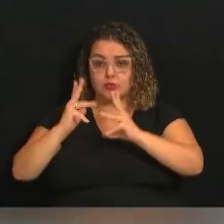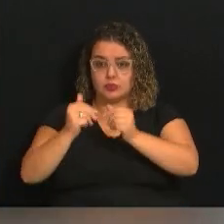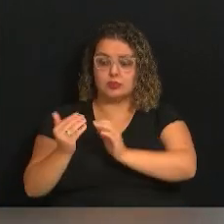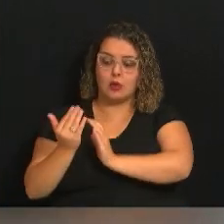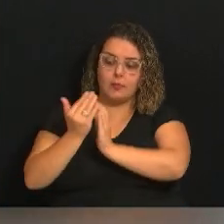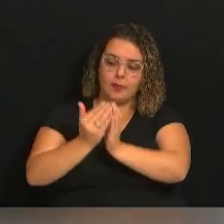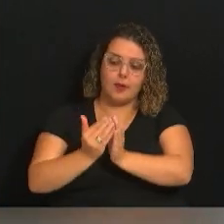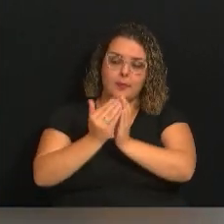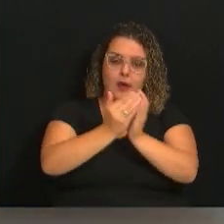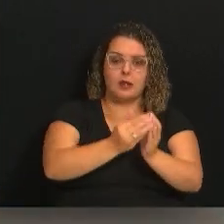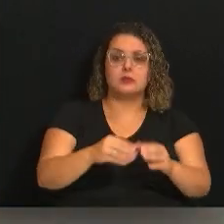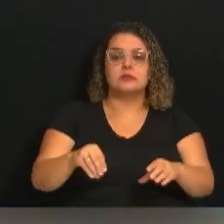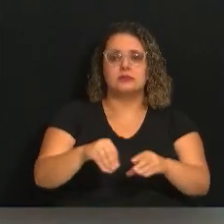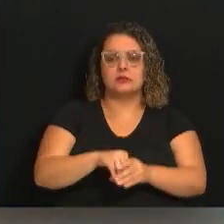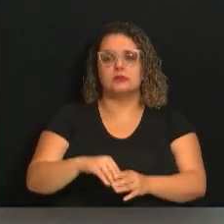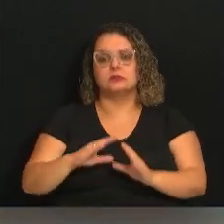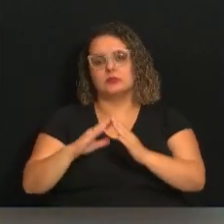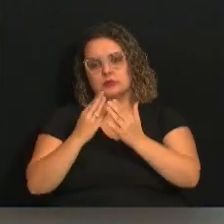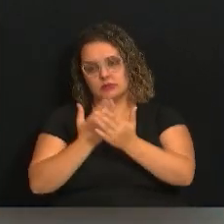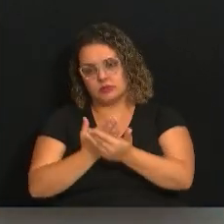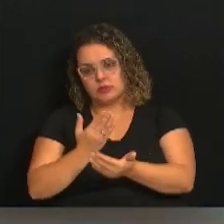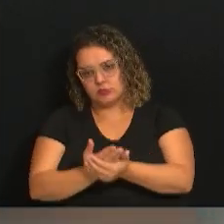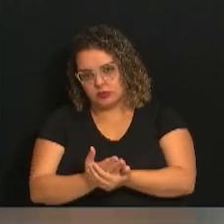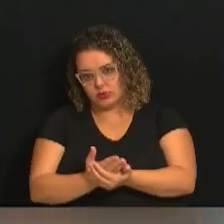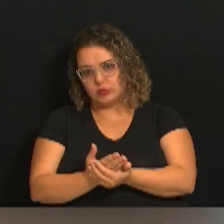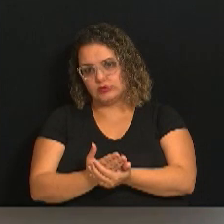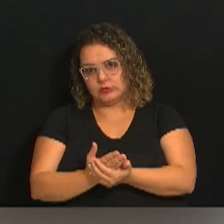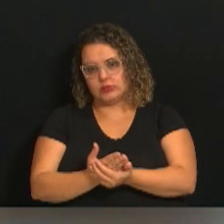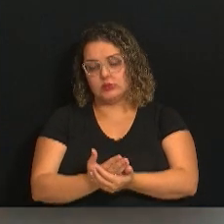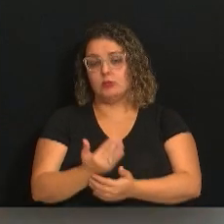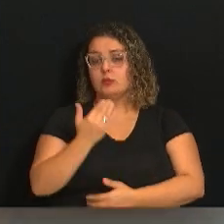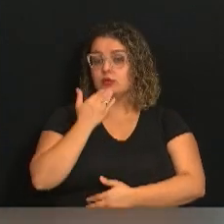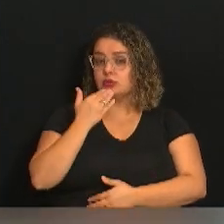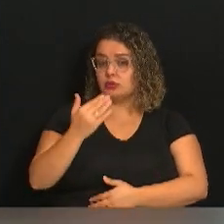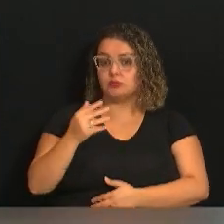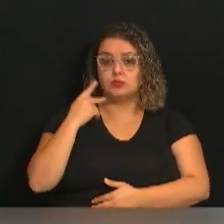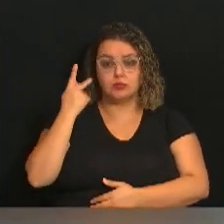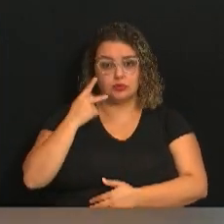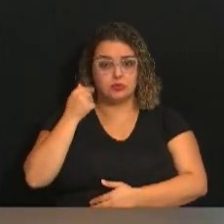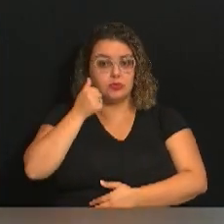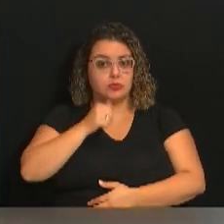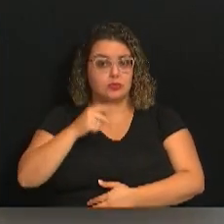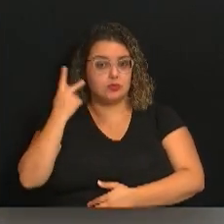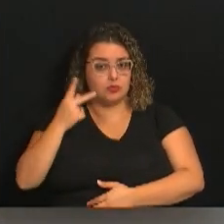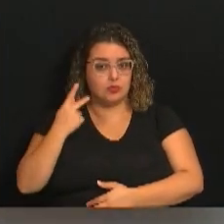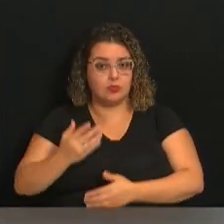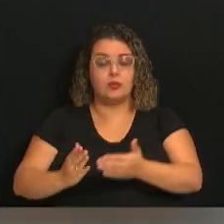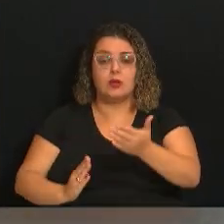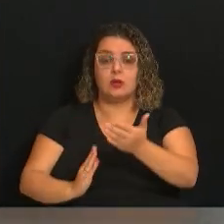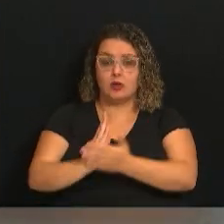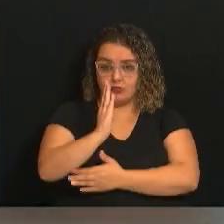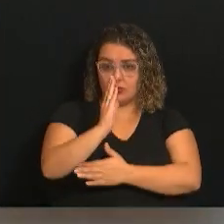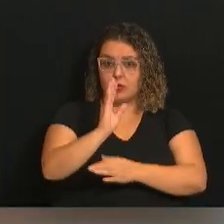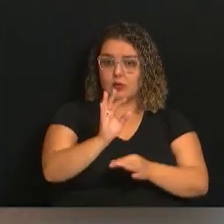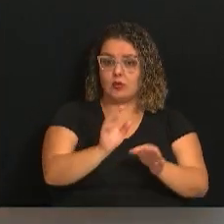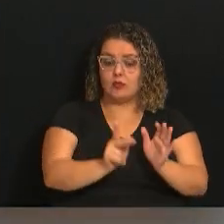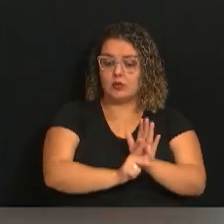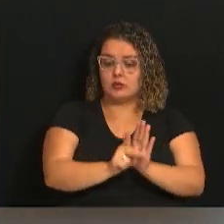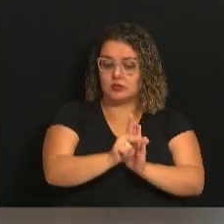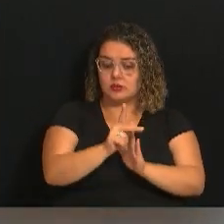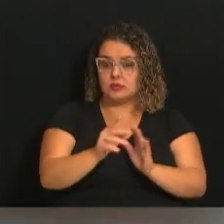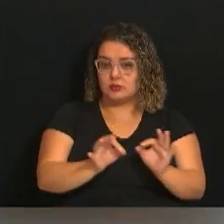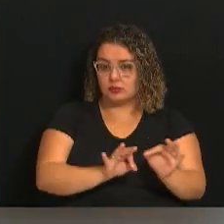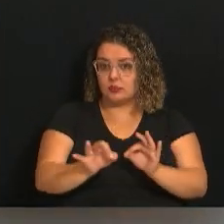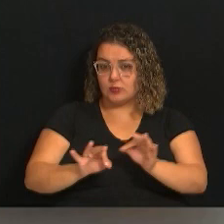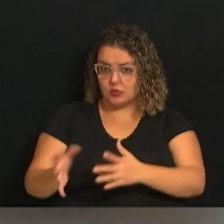escolas. Então, eu quero fazer um apelo aqui para os vereadores e vereadoras para que a gente aprove esse projeto e para que a gente